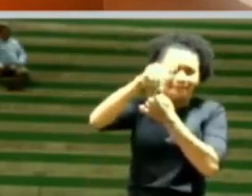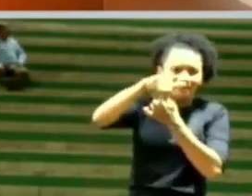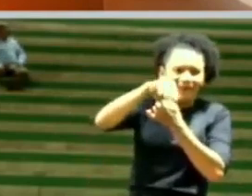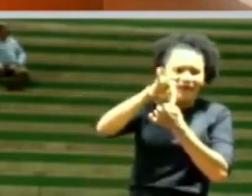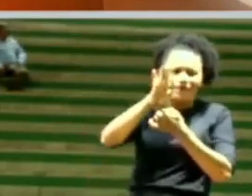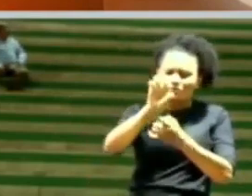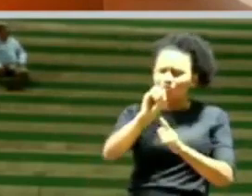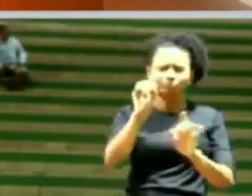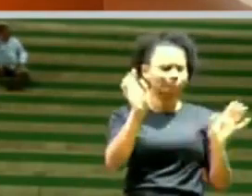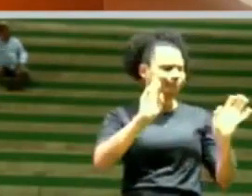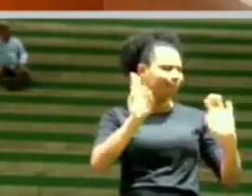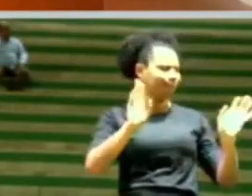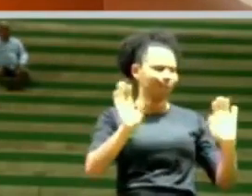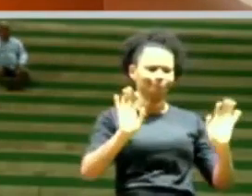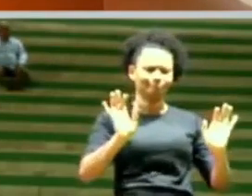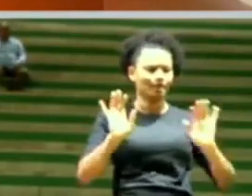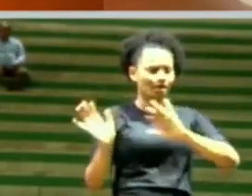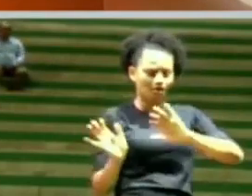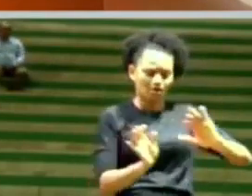E deixa eu lhe dizer uma coisa.